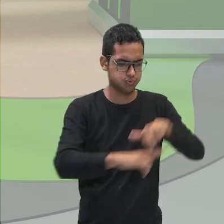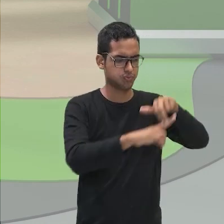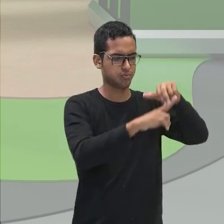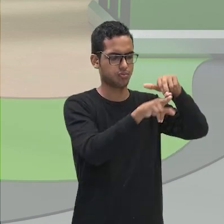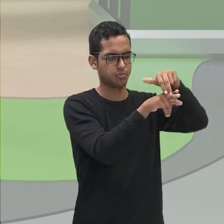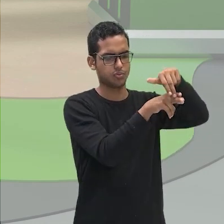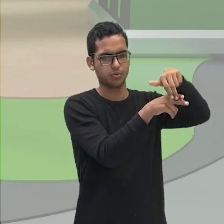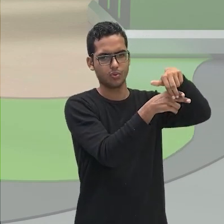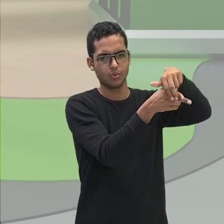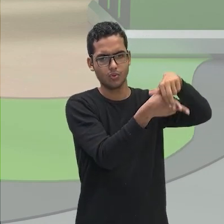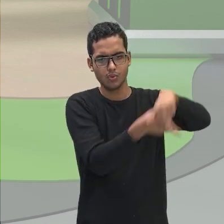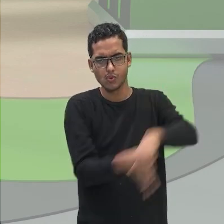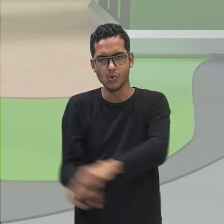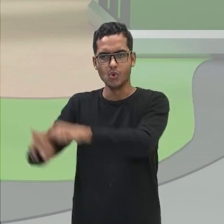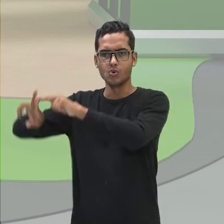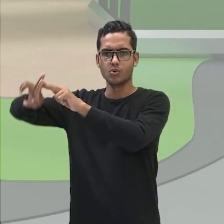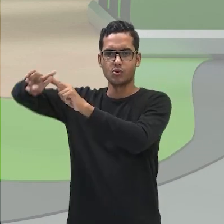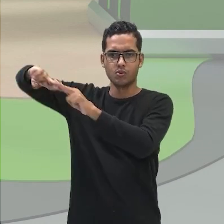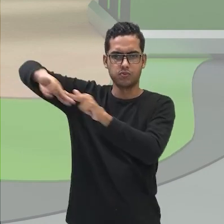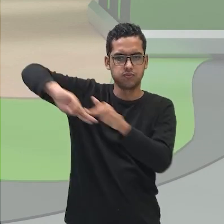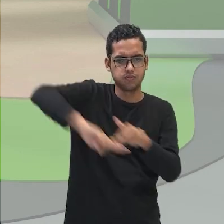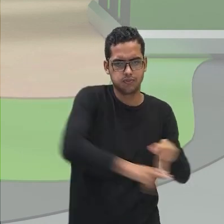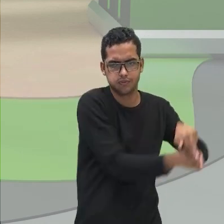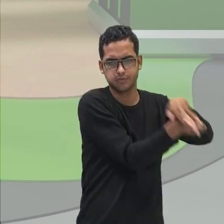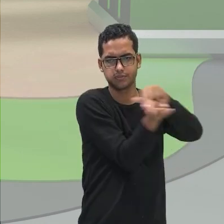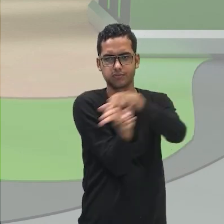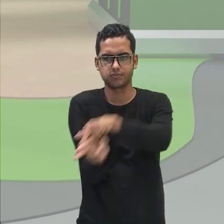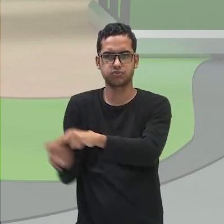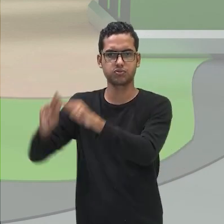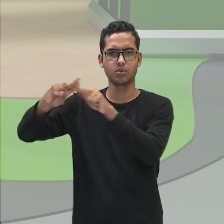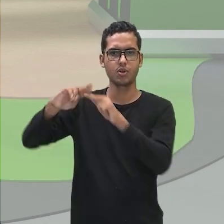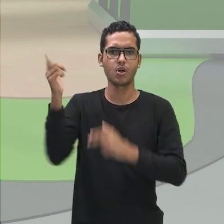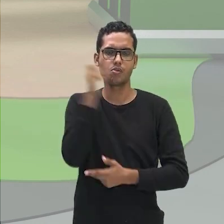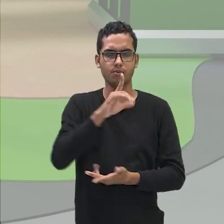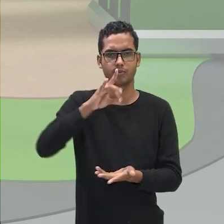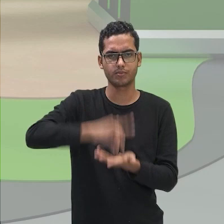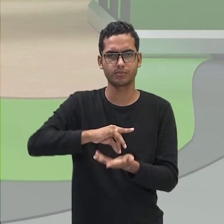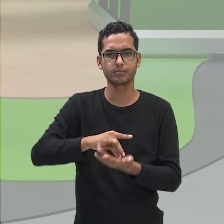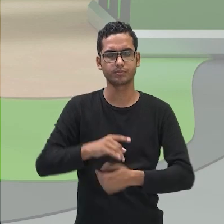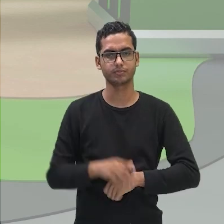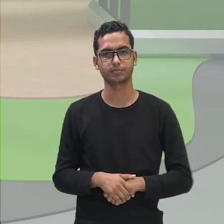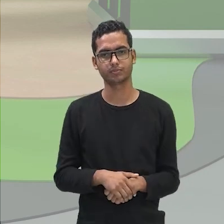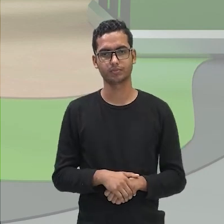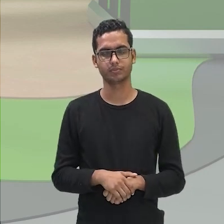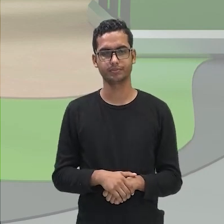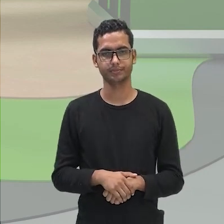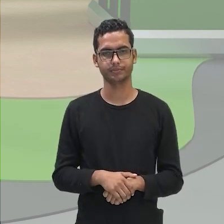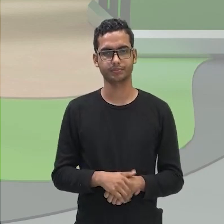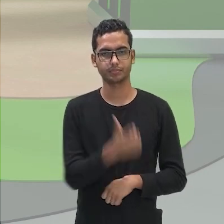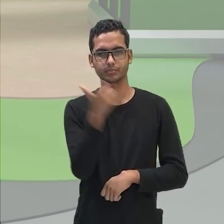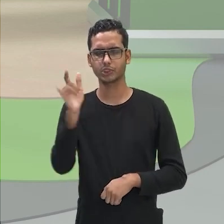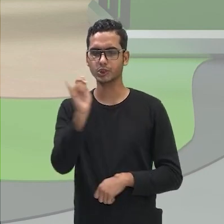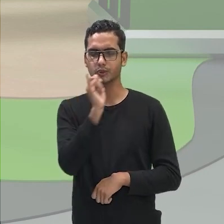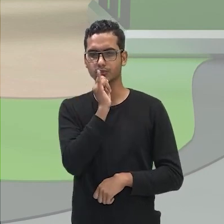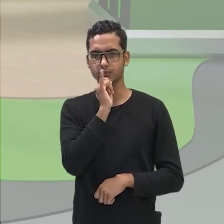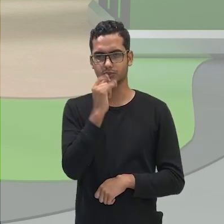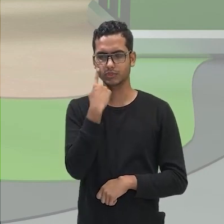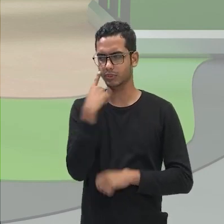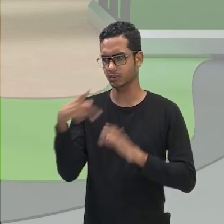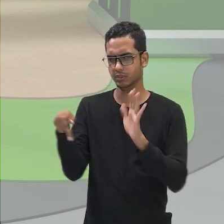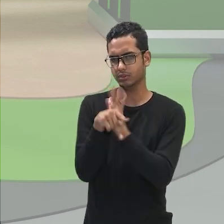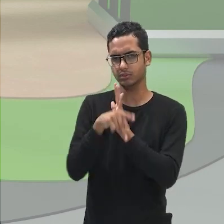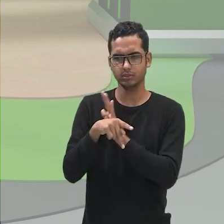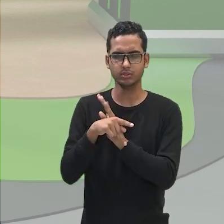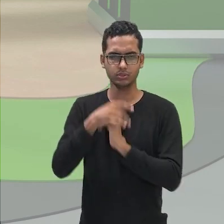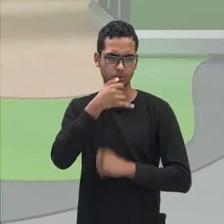energia cinética vai ser maior. Para a gente entender um pouco melhor, um pouco mais, a gente trazer um outro exemplo aí dessa energia cinética